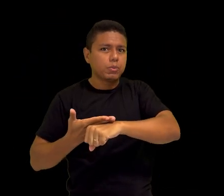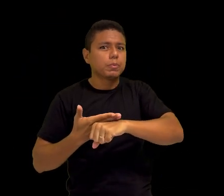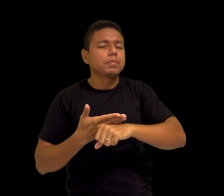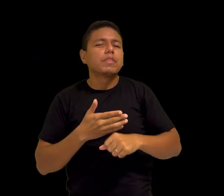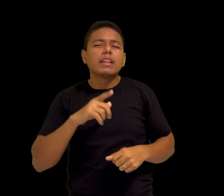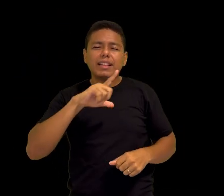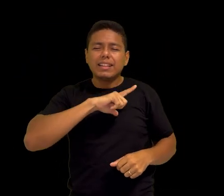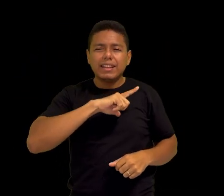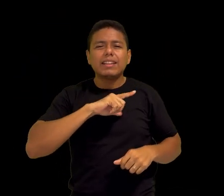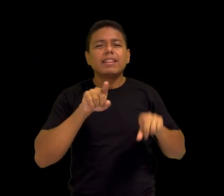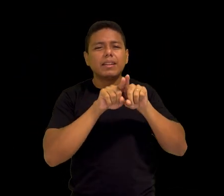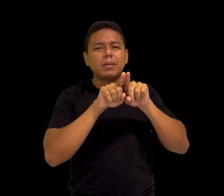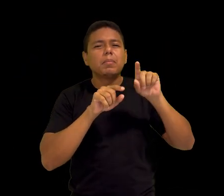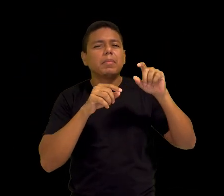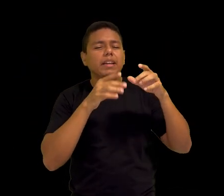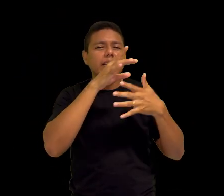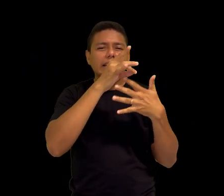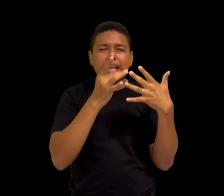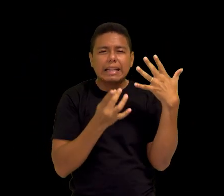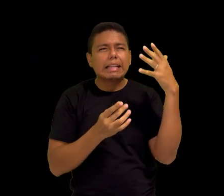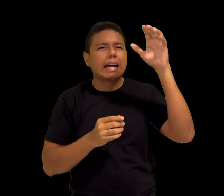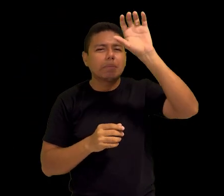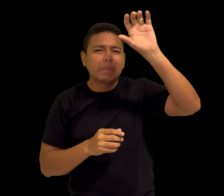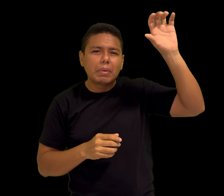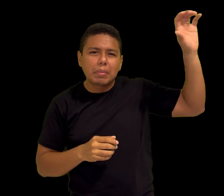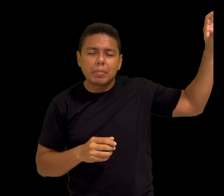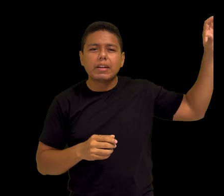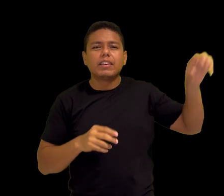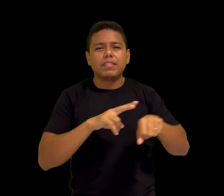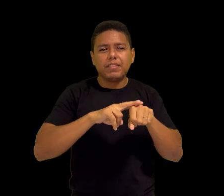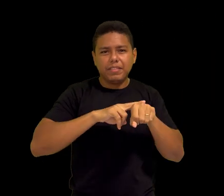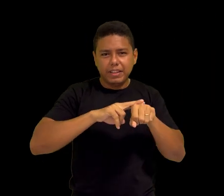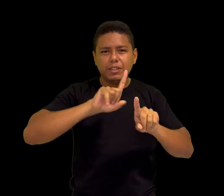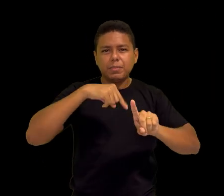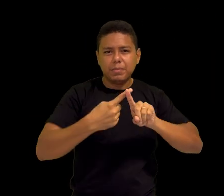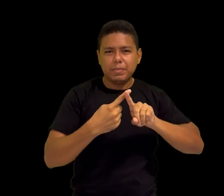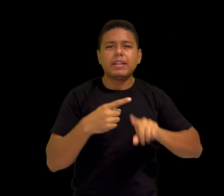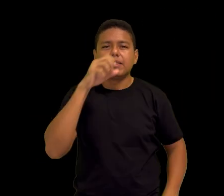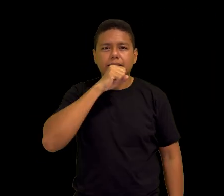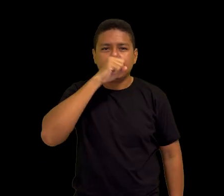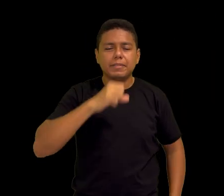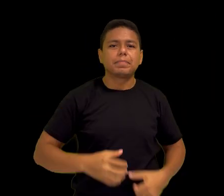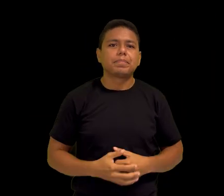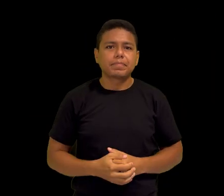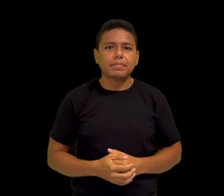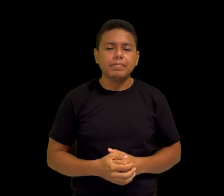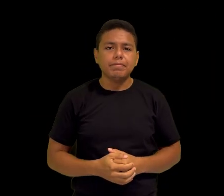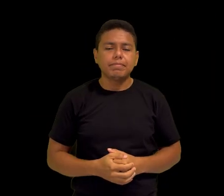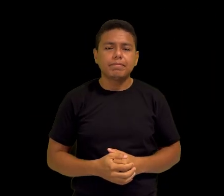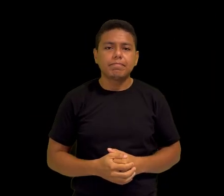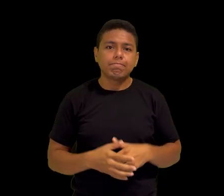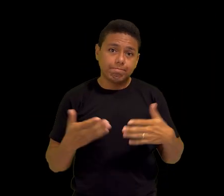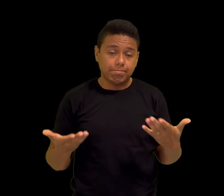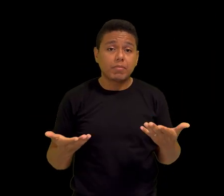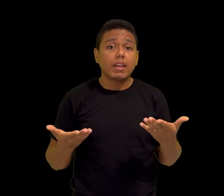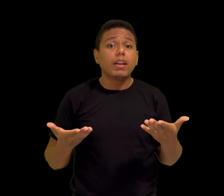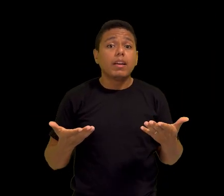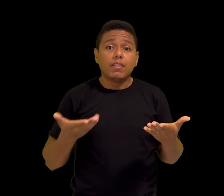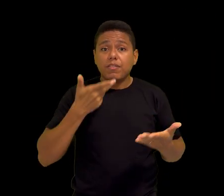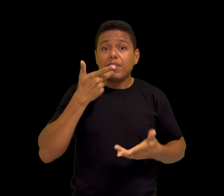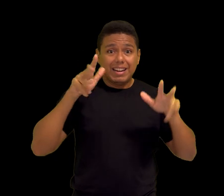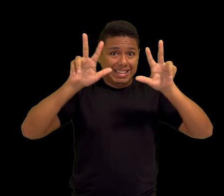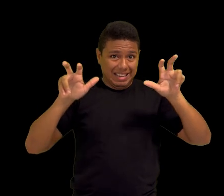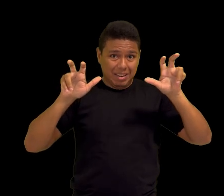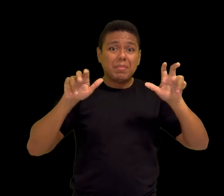esquerdo detalhes gráficos verdes e laranjas. Para eu falar sobre esse tema da